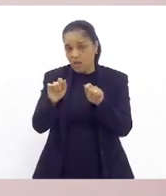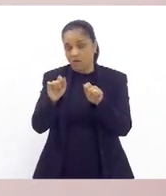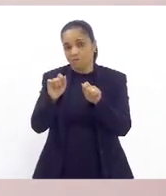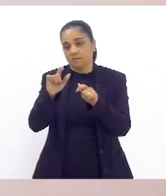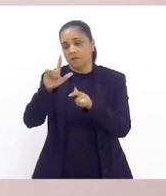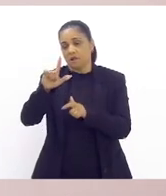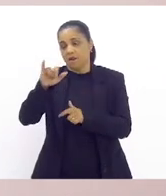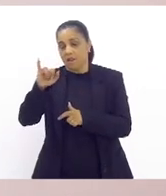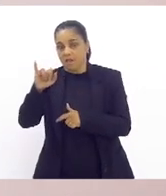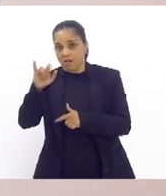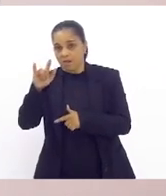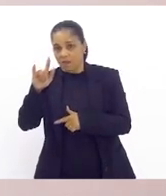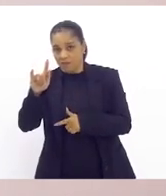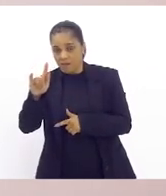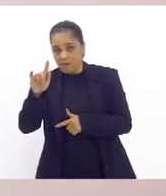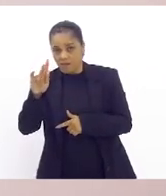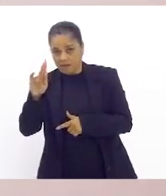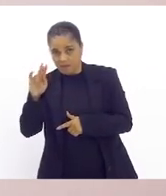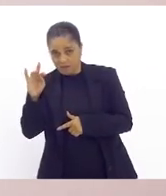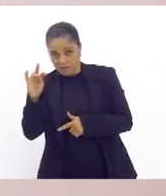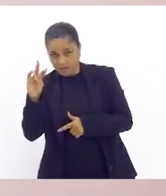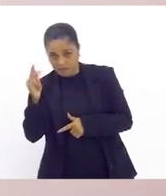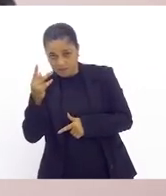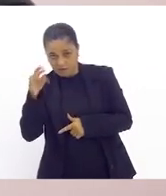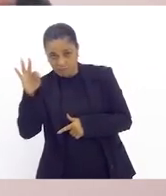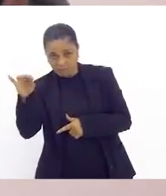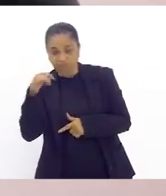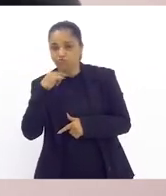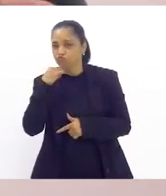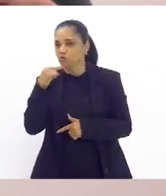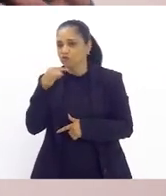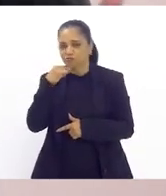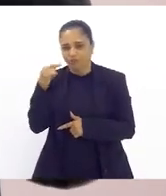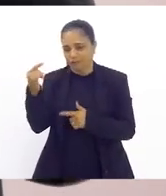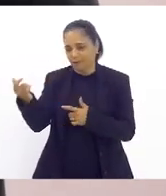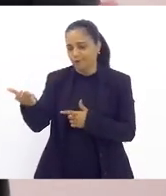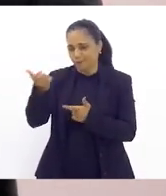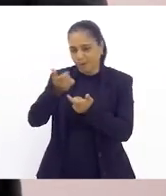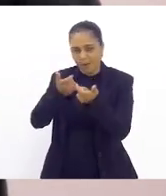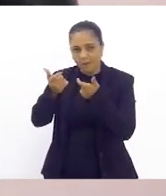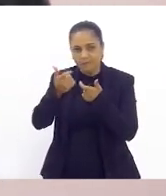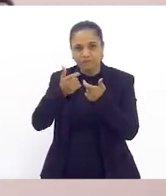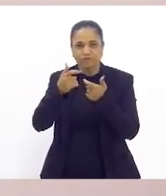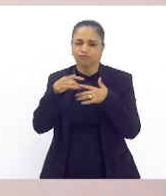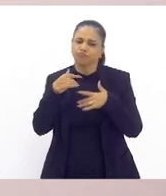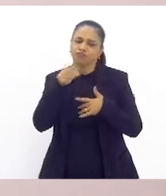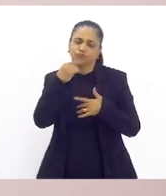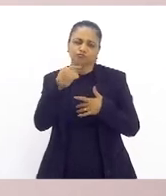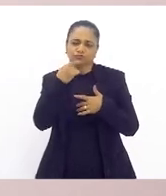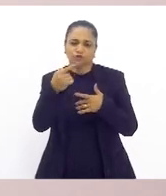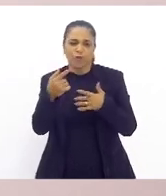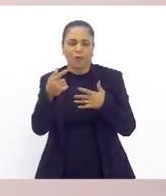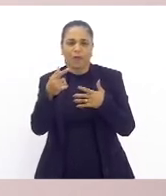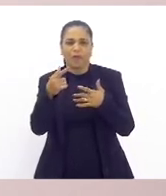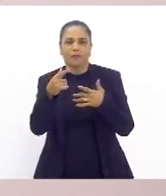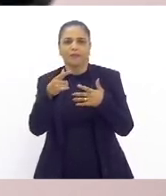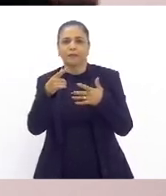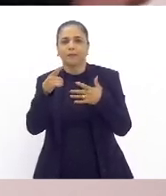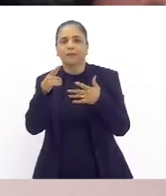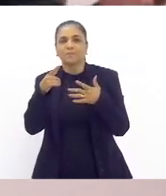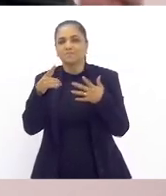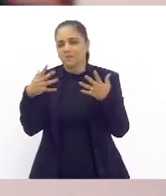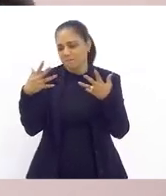mandato eles relataram a mesma questão não adianta colocar uma atendente digital maravilhosa que é Lia não adianta